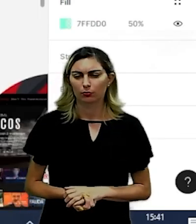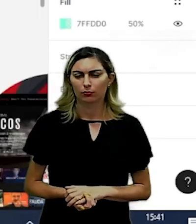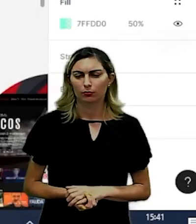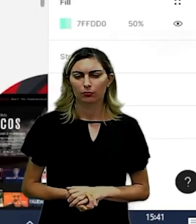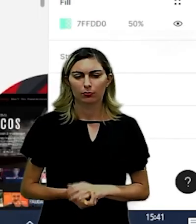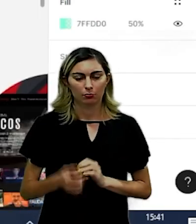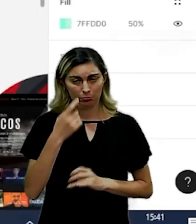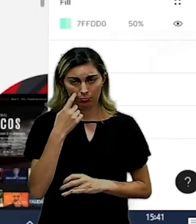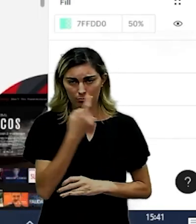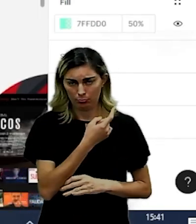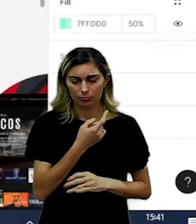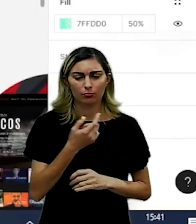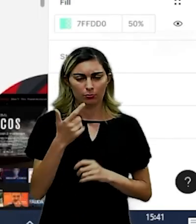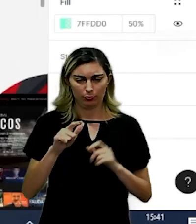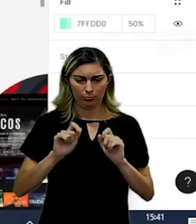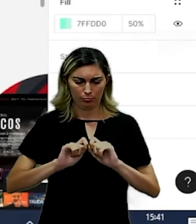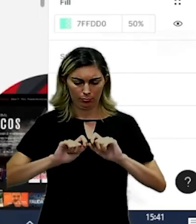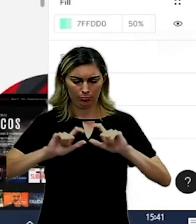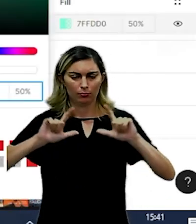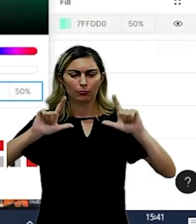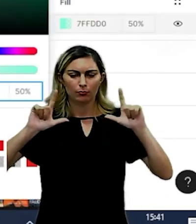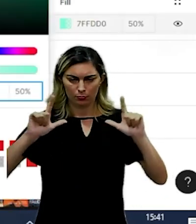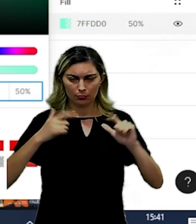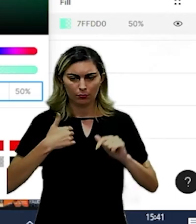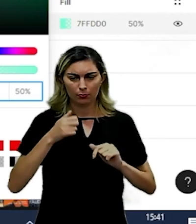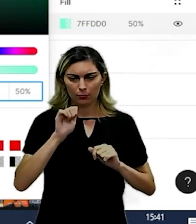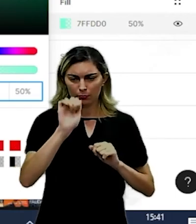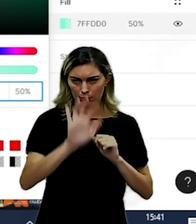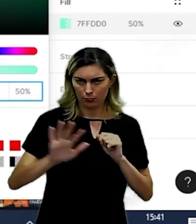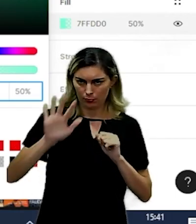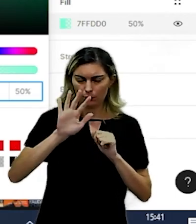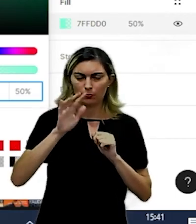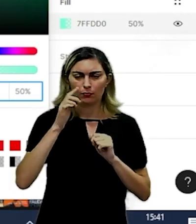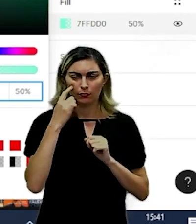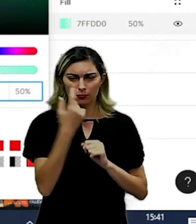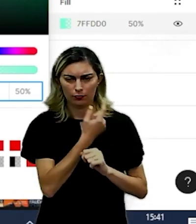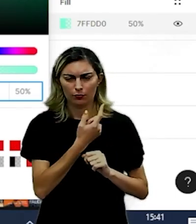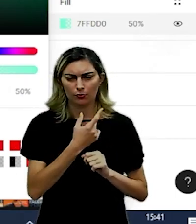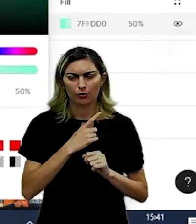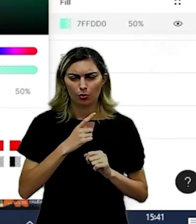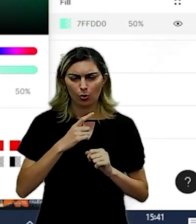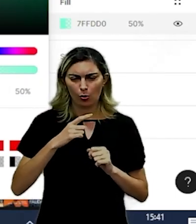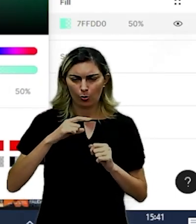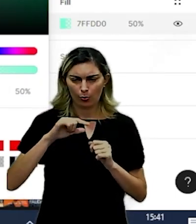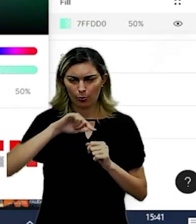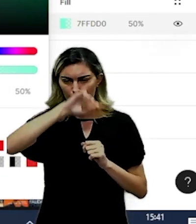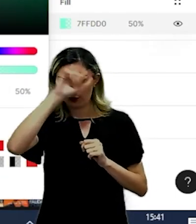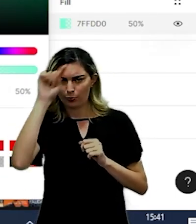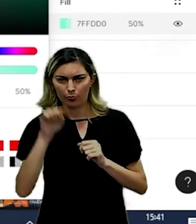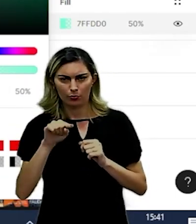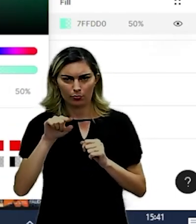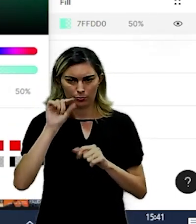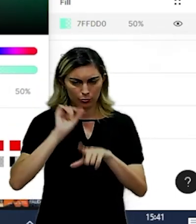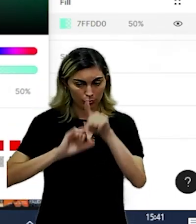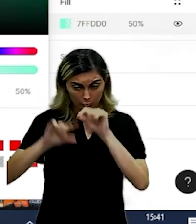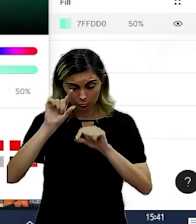Clique no meu elemento. Venho aqui em Fill. Aqui no conta-gotas, eu seleciono.